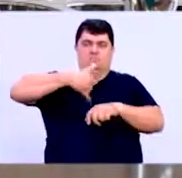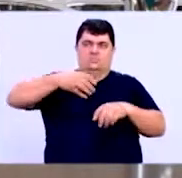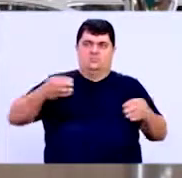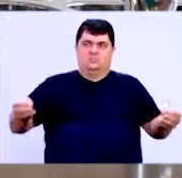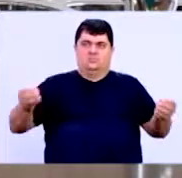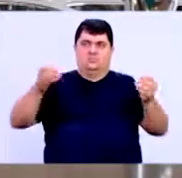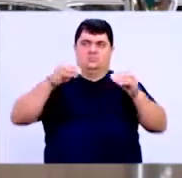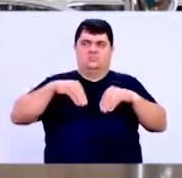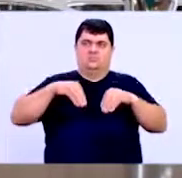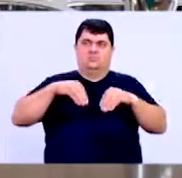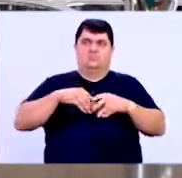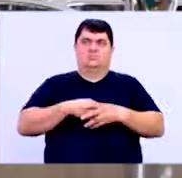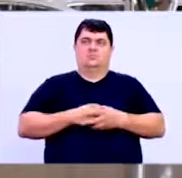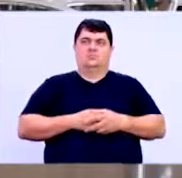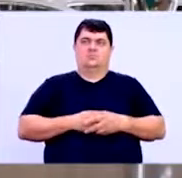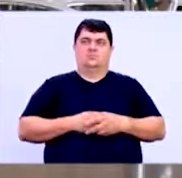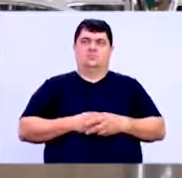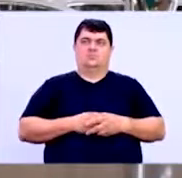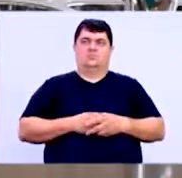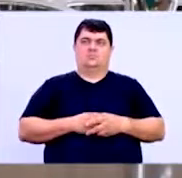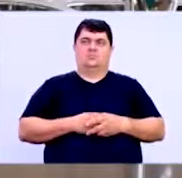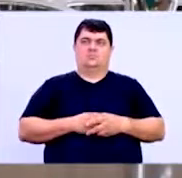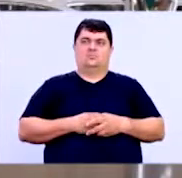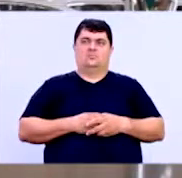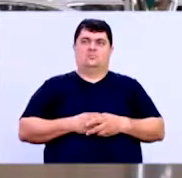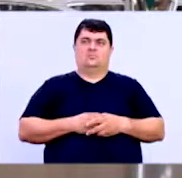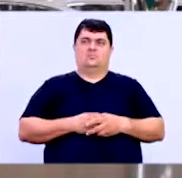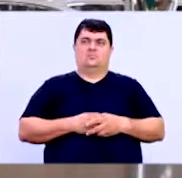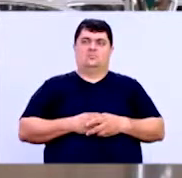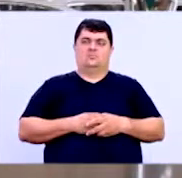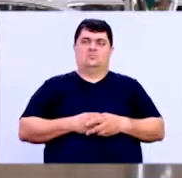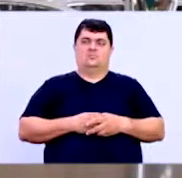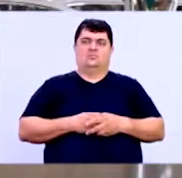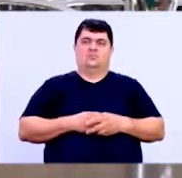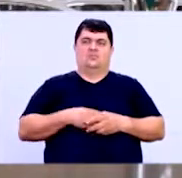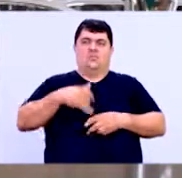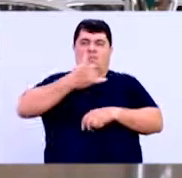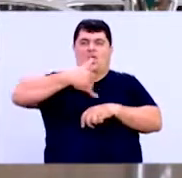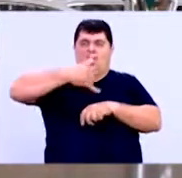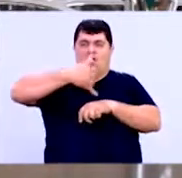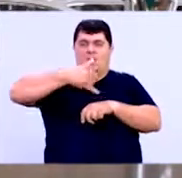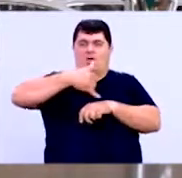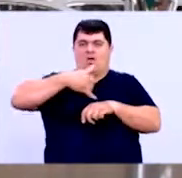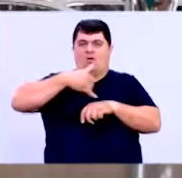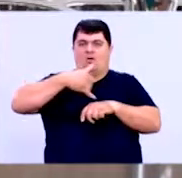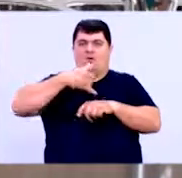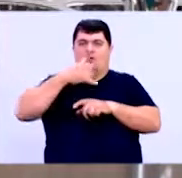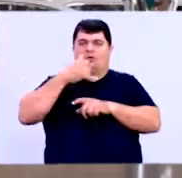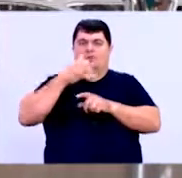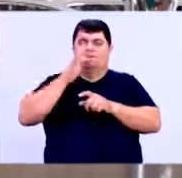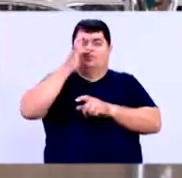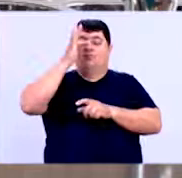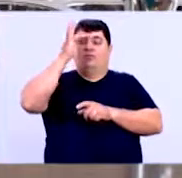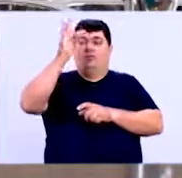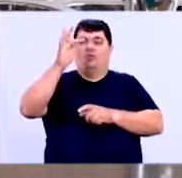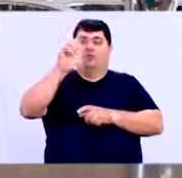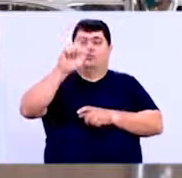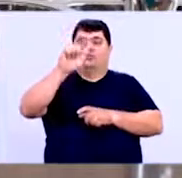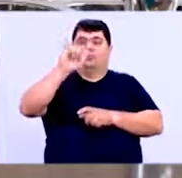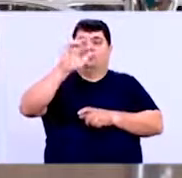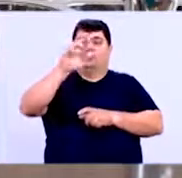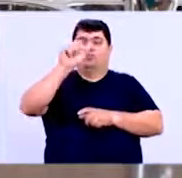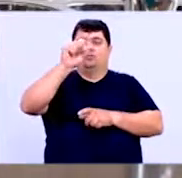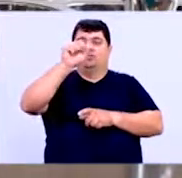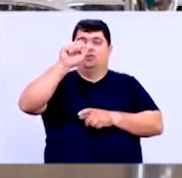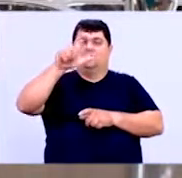aqui pra você colocar óleo. Na verdade, eu pedi um óleo de girassol mesmo. Sabe por quê? Você viu